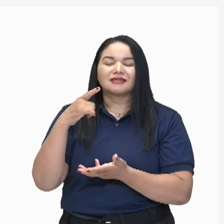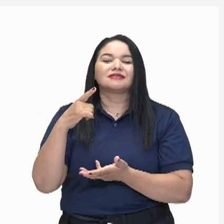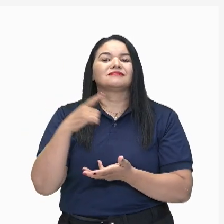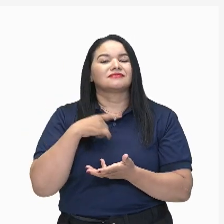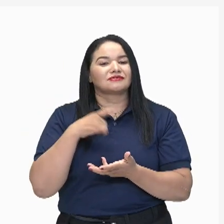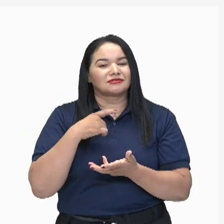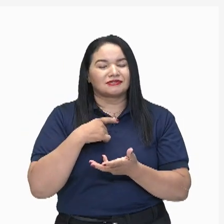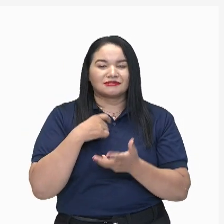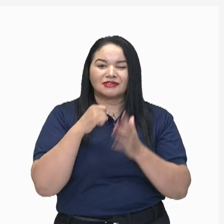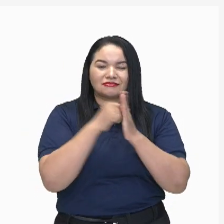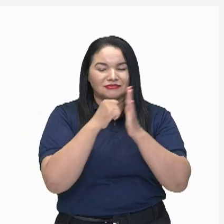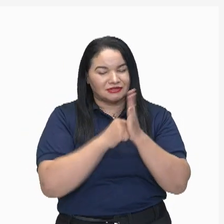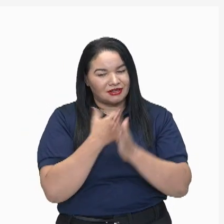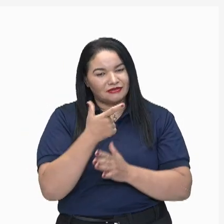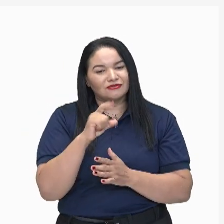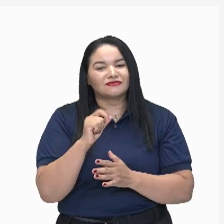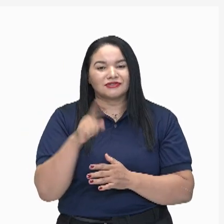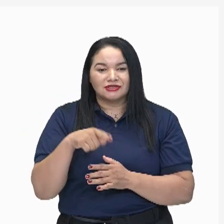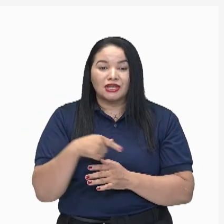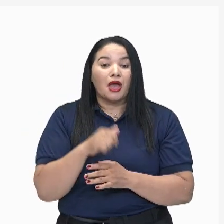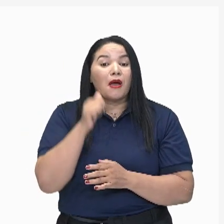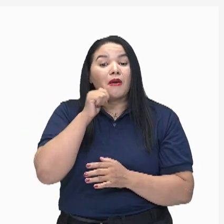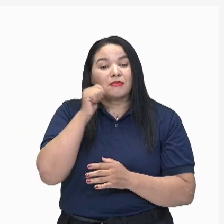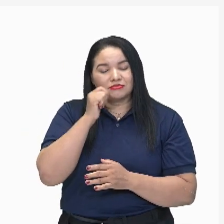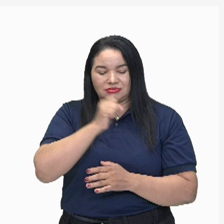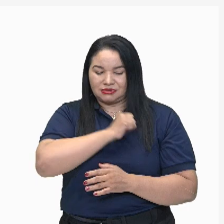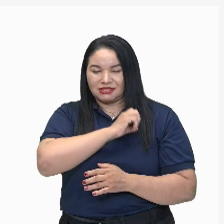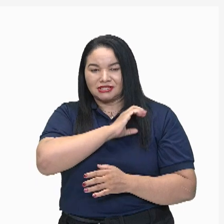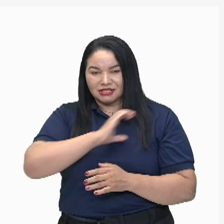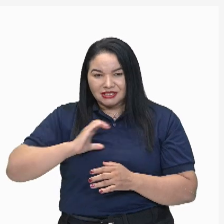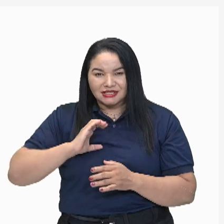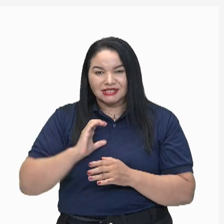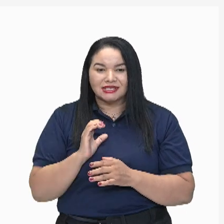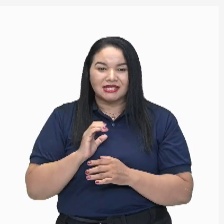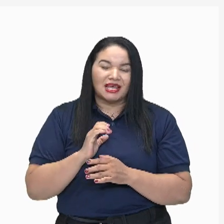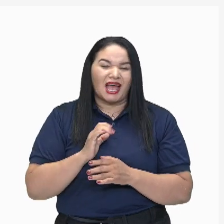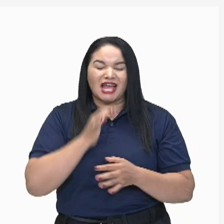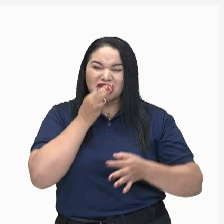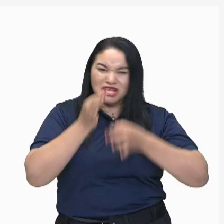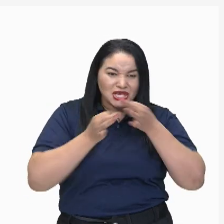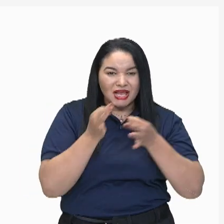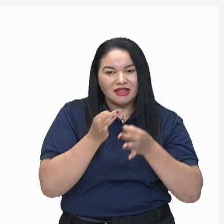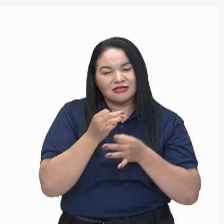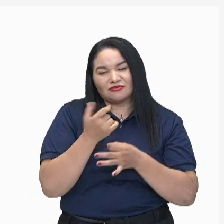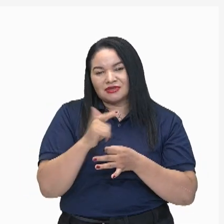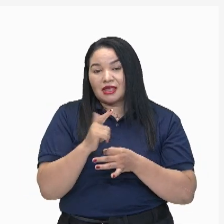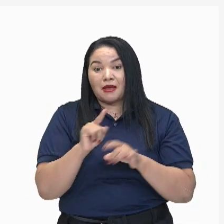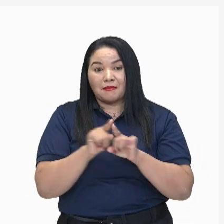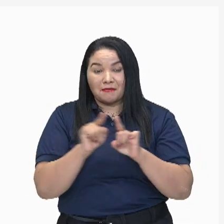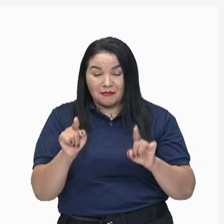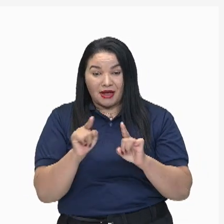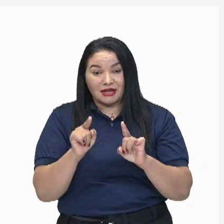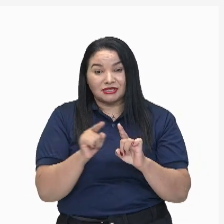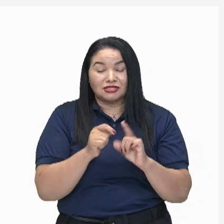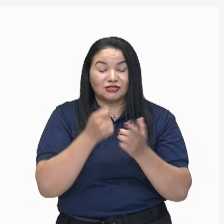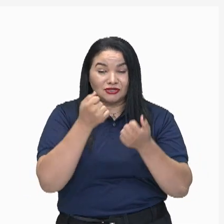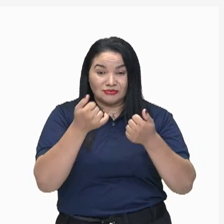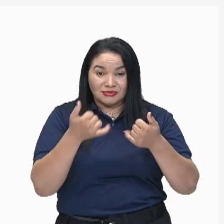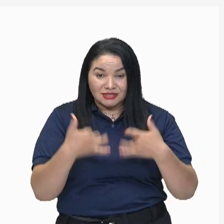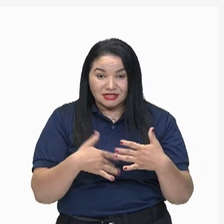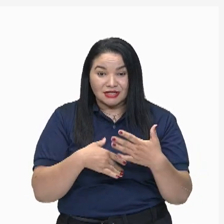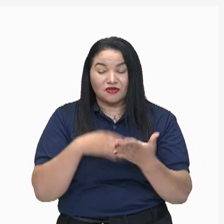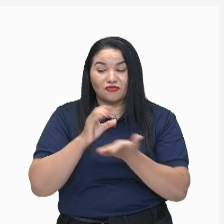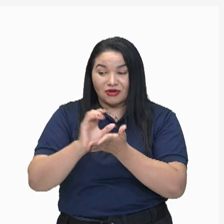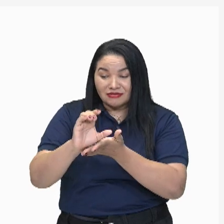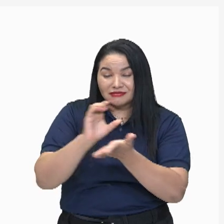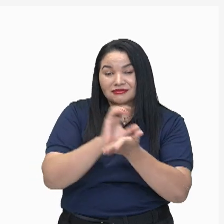XX. E a Clarice, de certa forma, está criticando aqui. Ela não vai falar de uma forma muito direta. Ela está falando sobre o patrocínio